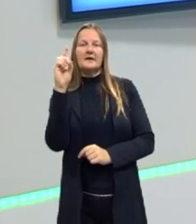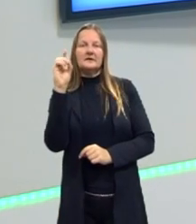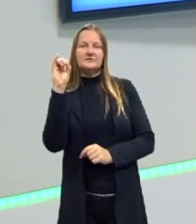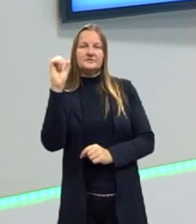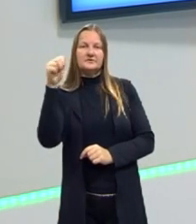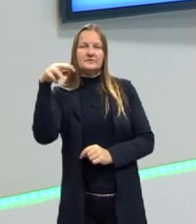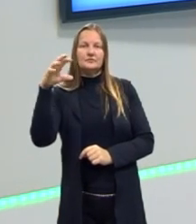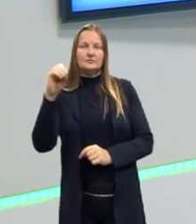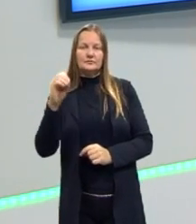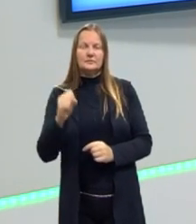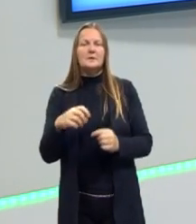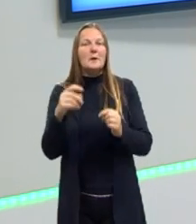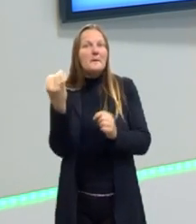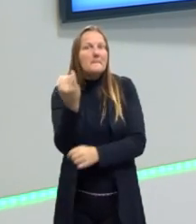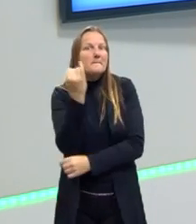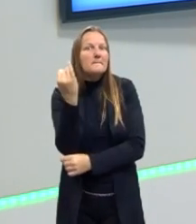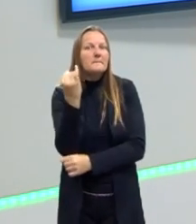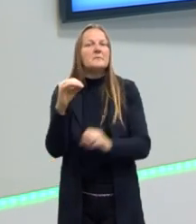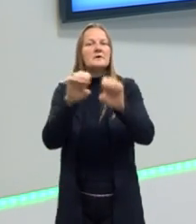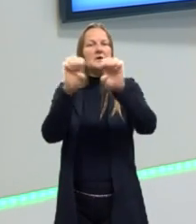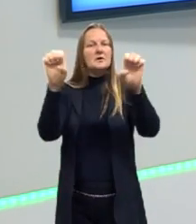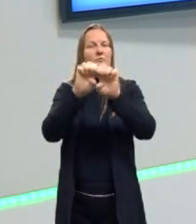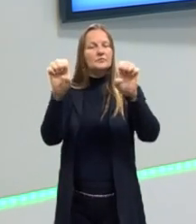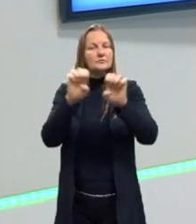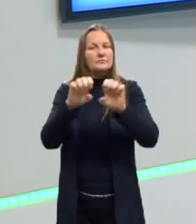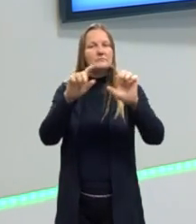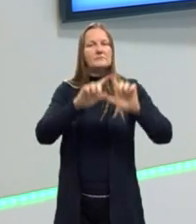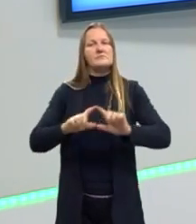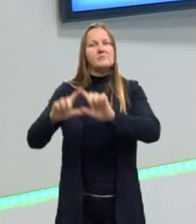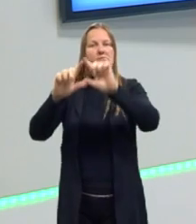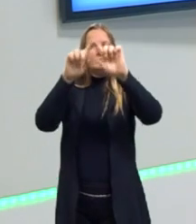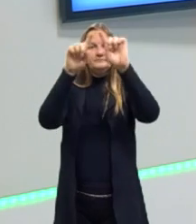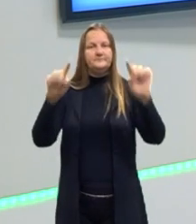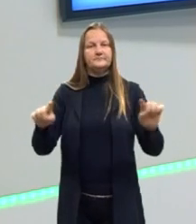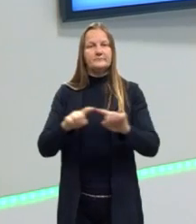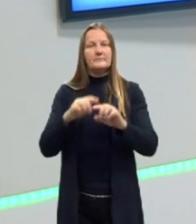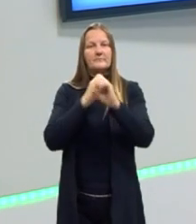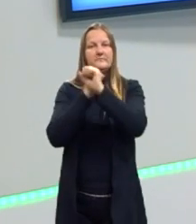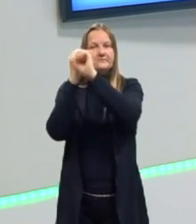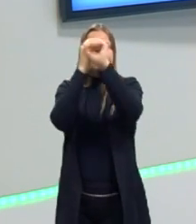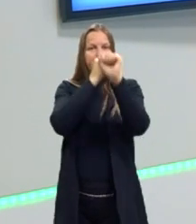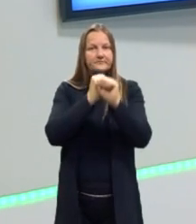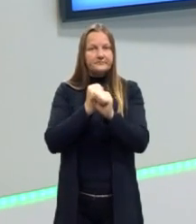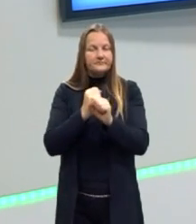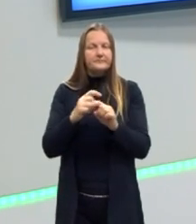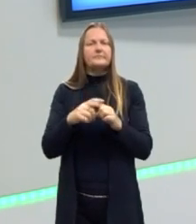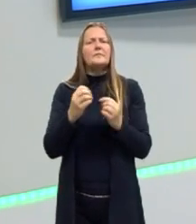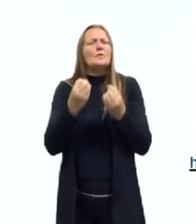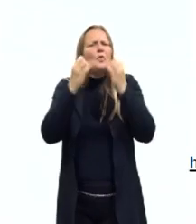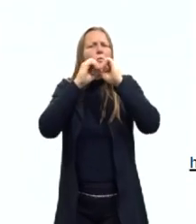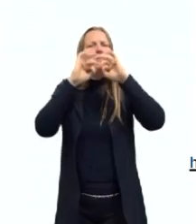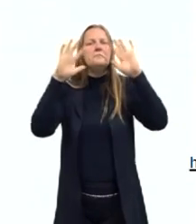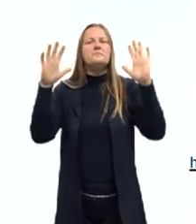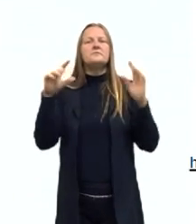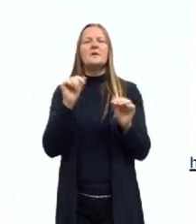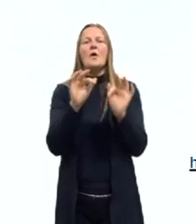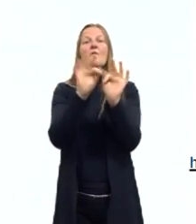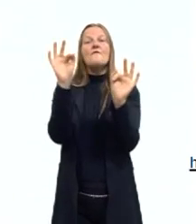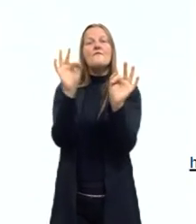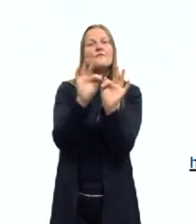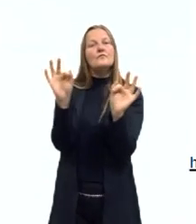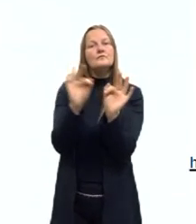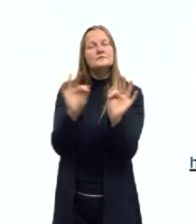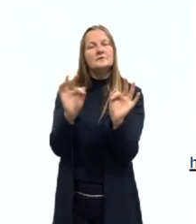isso caracteriza uma equação trigonométrica Mas agora vamos entender então o que que seriam as